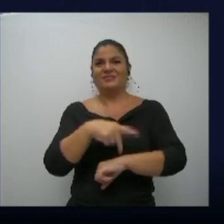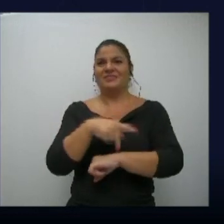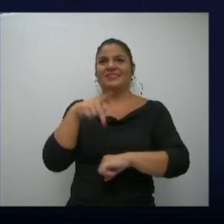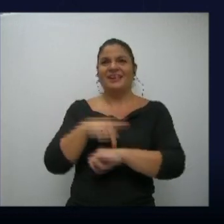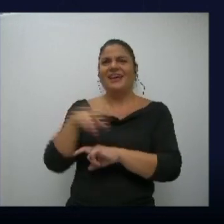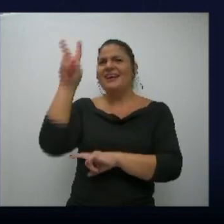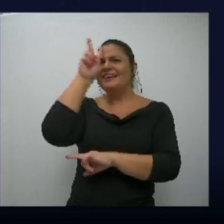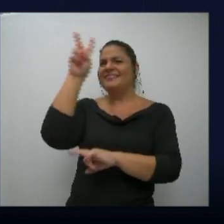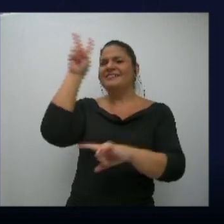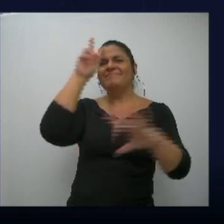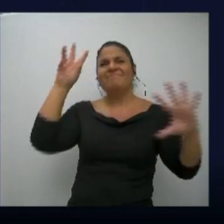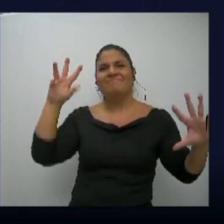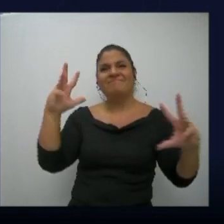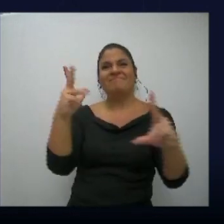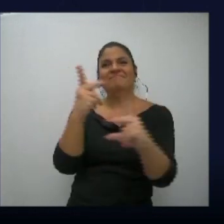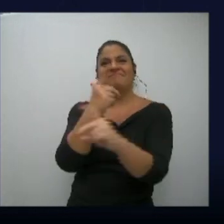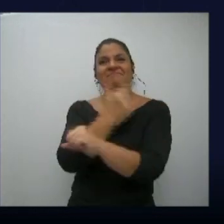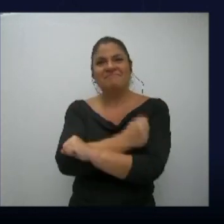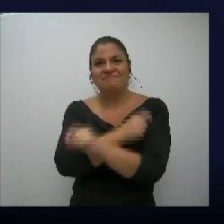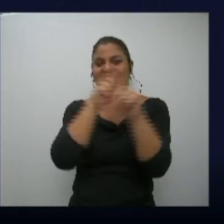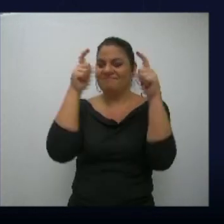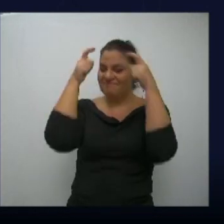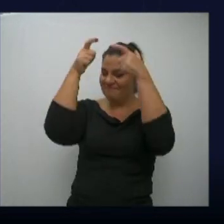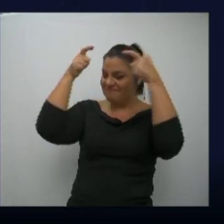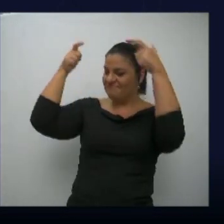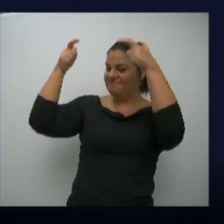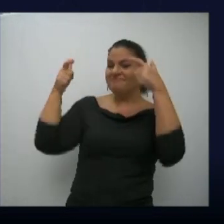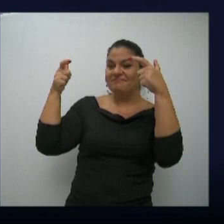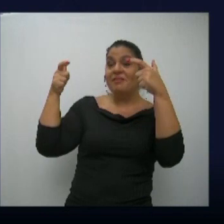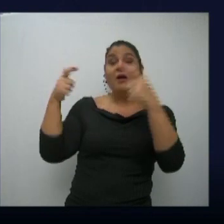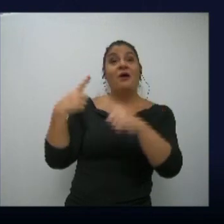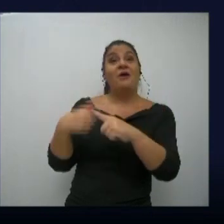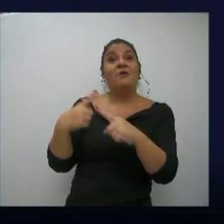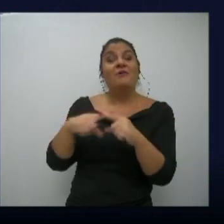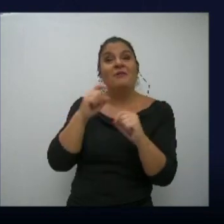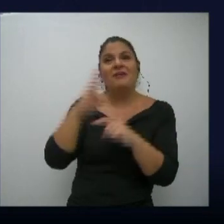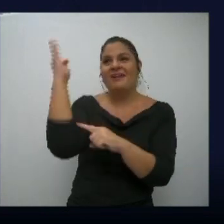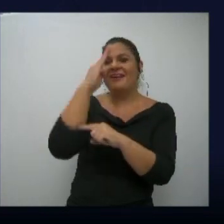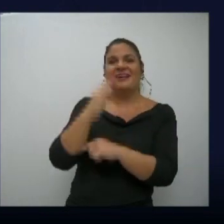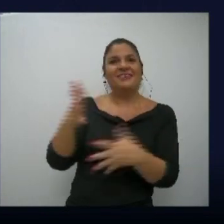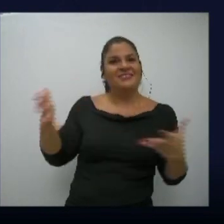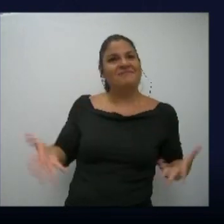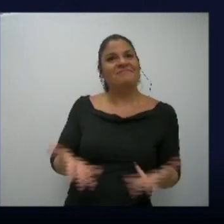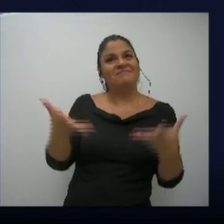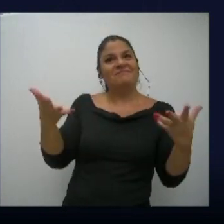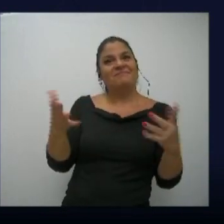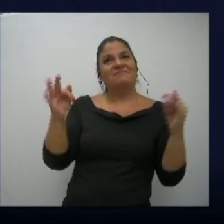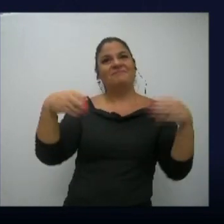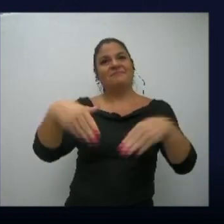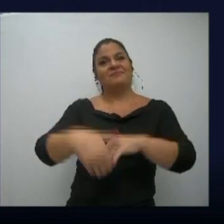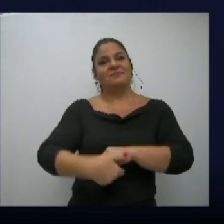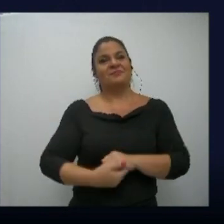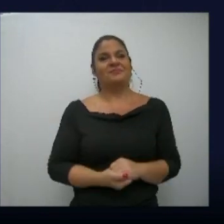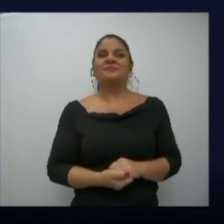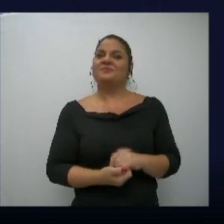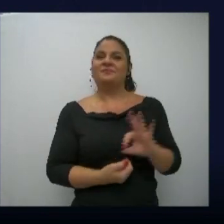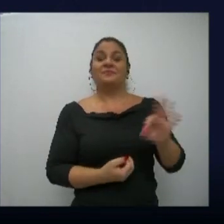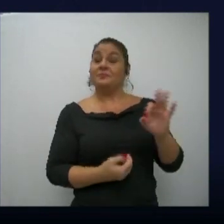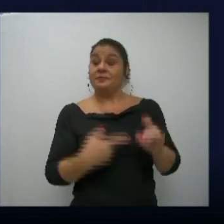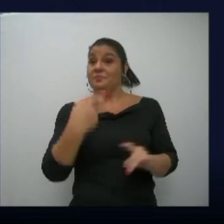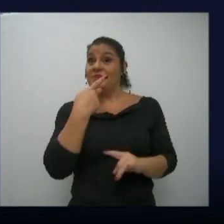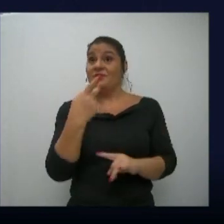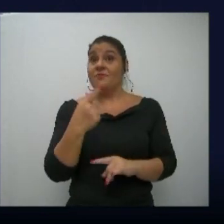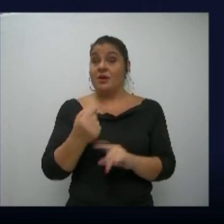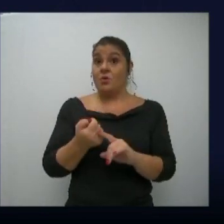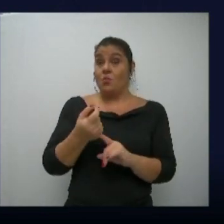têm essas histórias extraordinárias aí sendo coroada porque isso eu faz o Brasil dá certo no final um pouco que eu